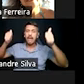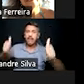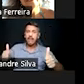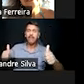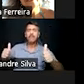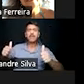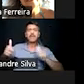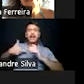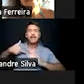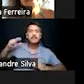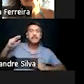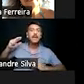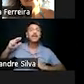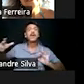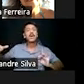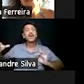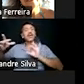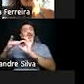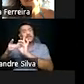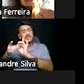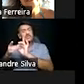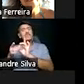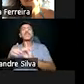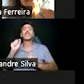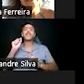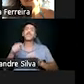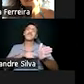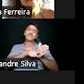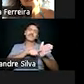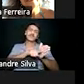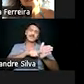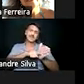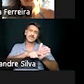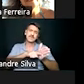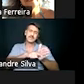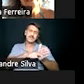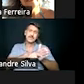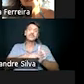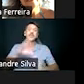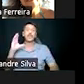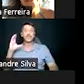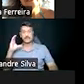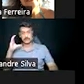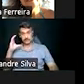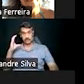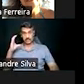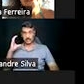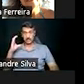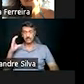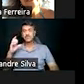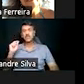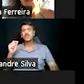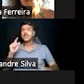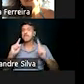muita conexão com essa questão do pesquisador e do cientista que manda em